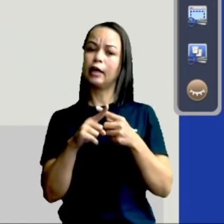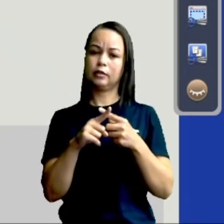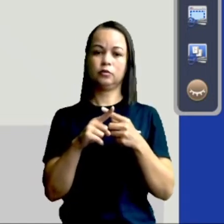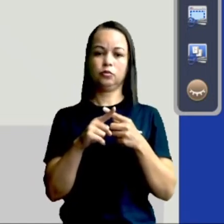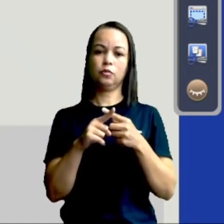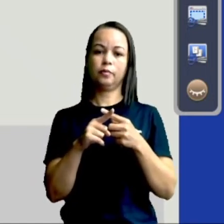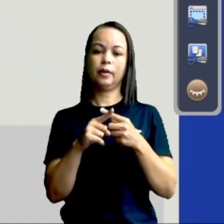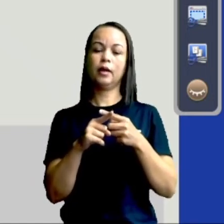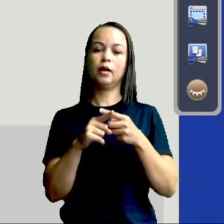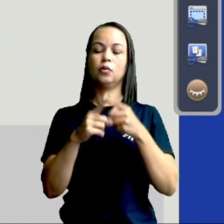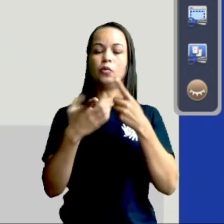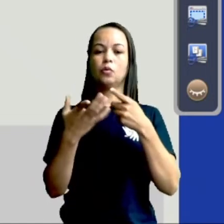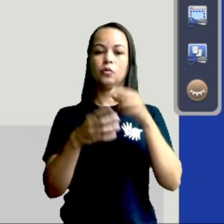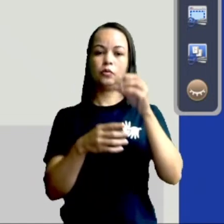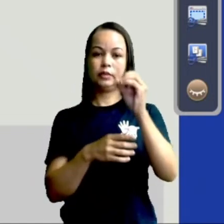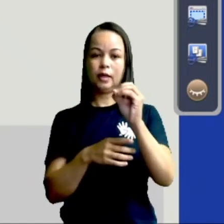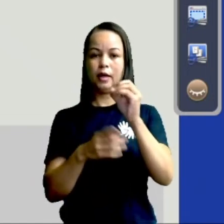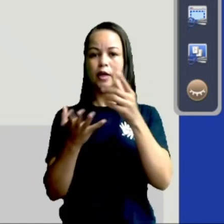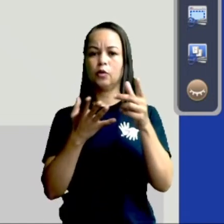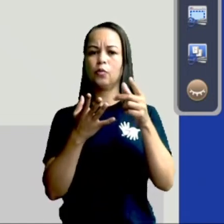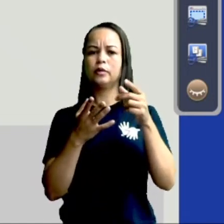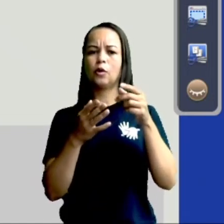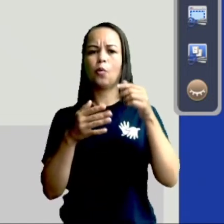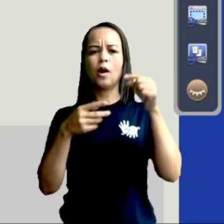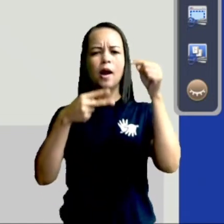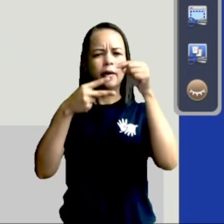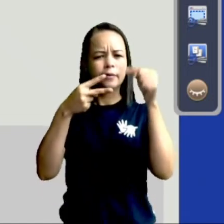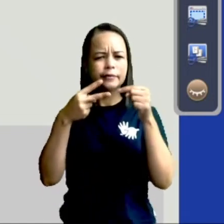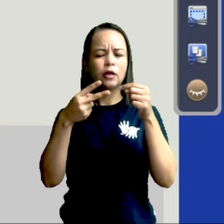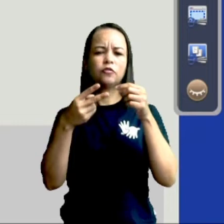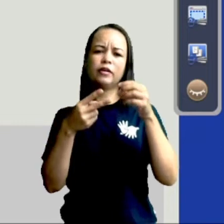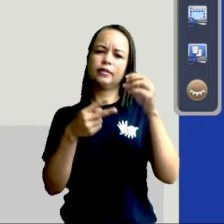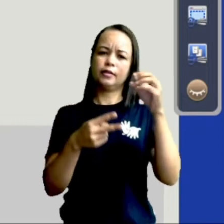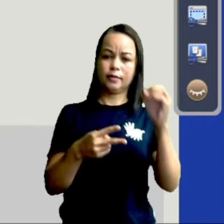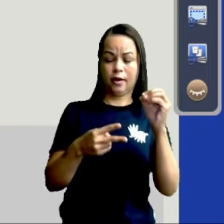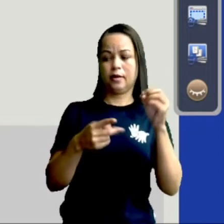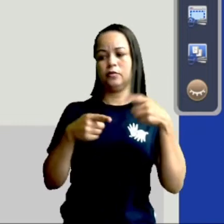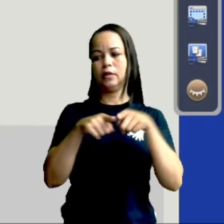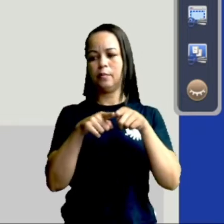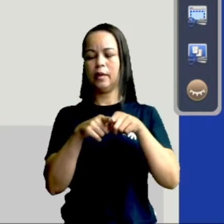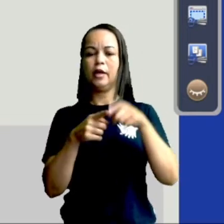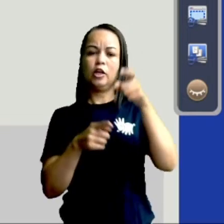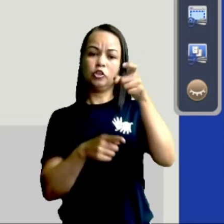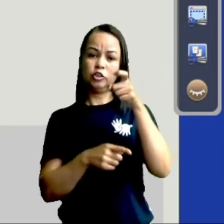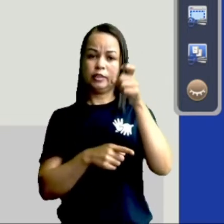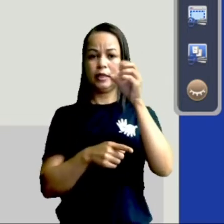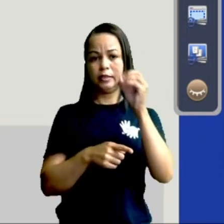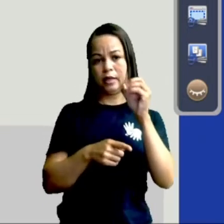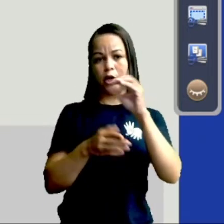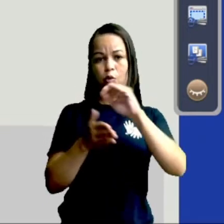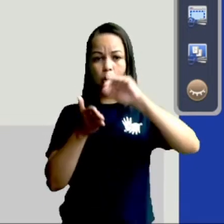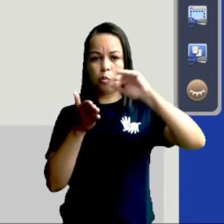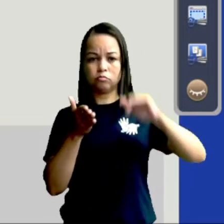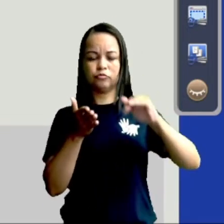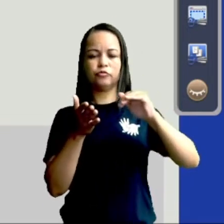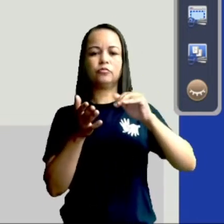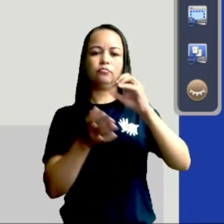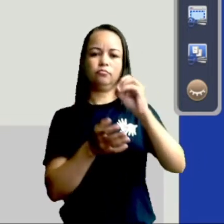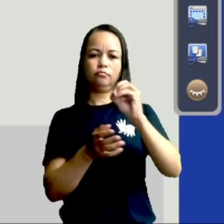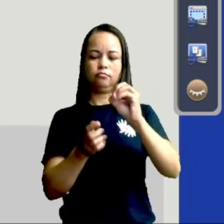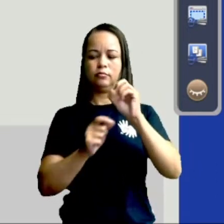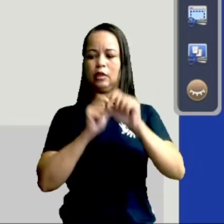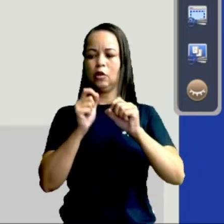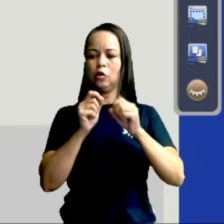E aí a gente segue nessa ideia agora, ó. Ou esse de fora é zero e a gente iguala x a zero, a gente já descobriu um dos valores,